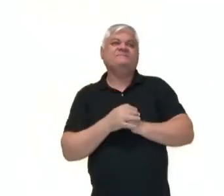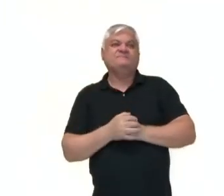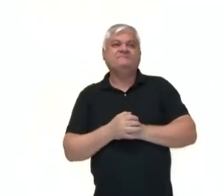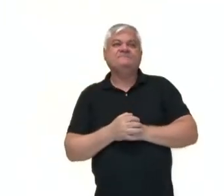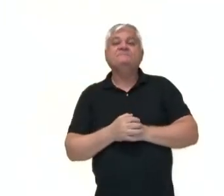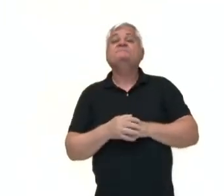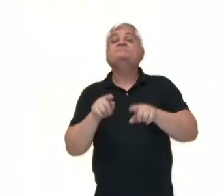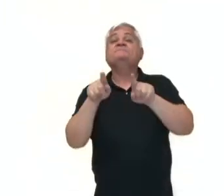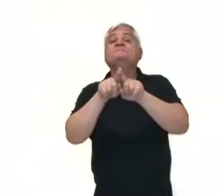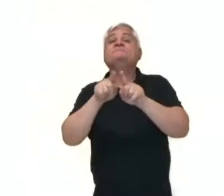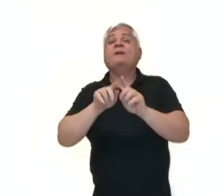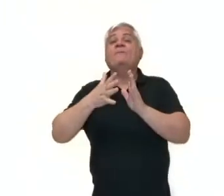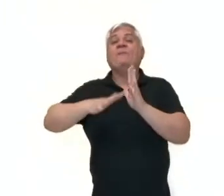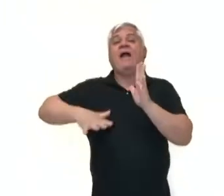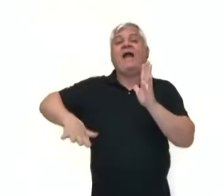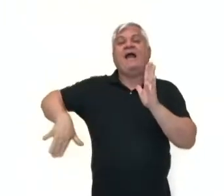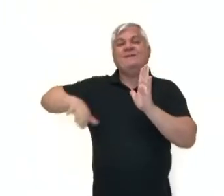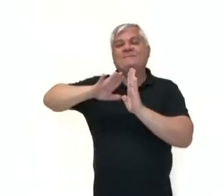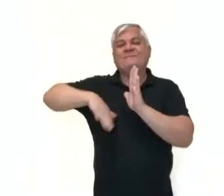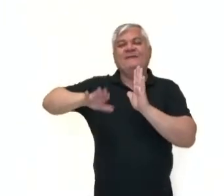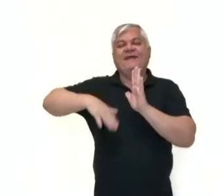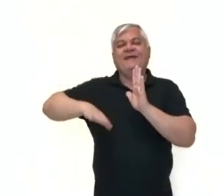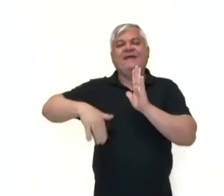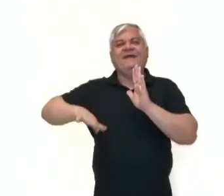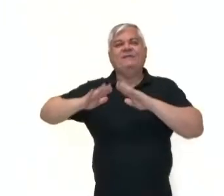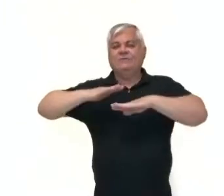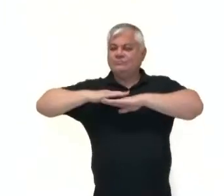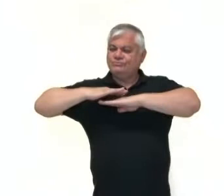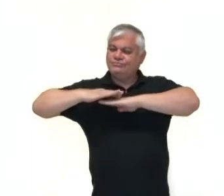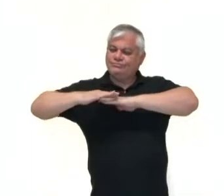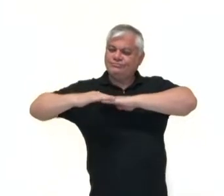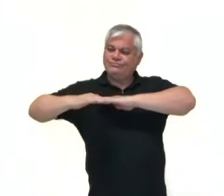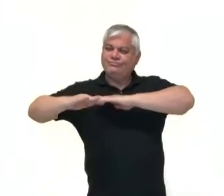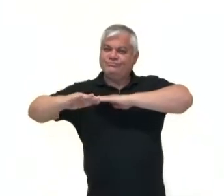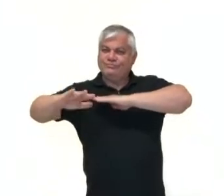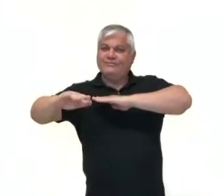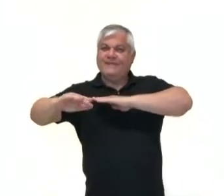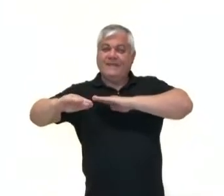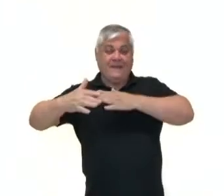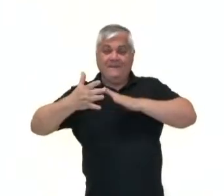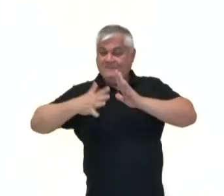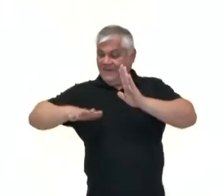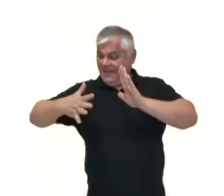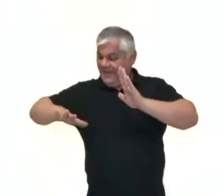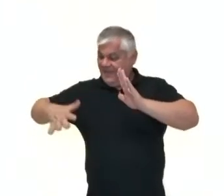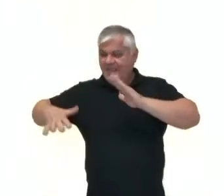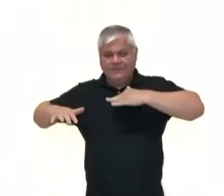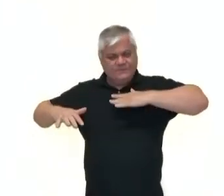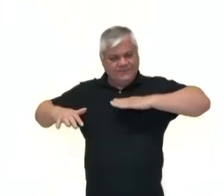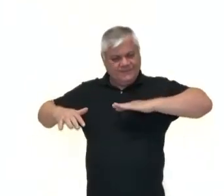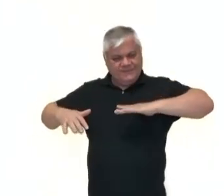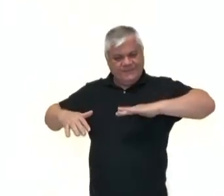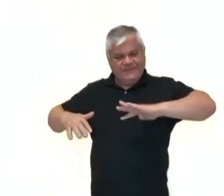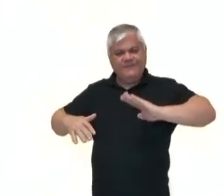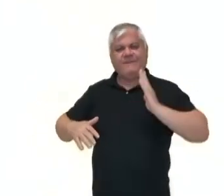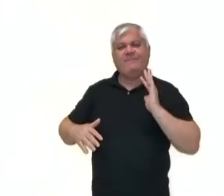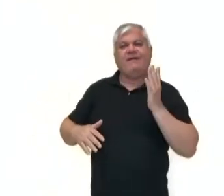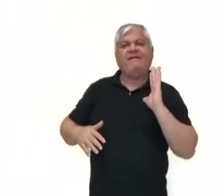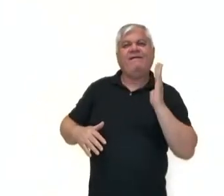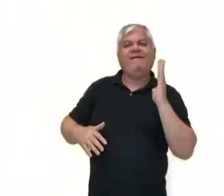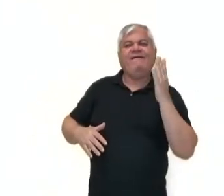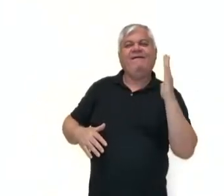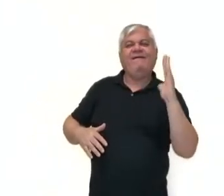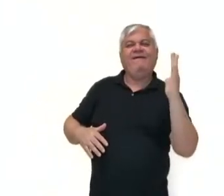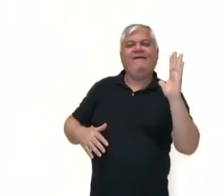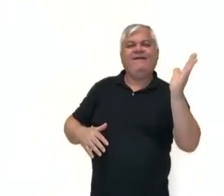A vegetação litorânea, né? Então, tem o oceano ali, eu vou ter a praia, e aí inicia ali um tipo de formação